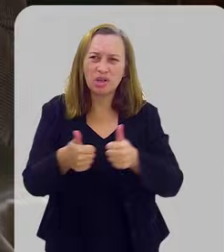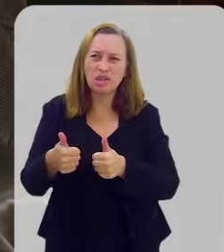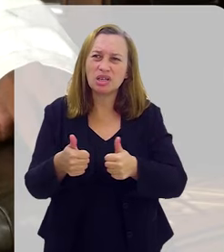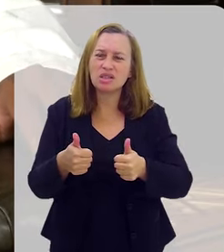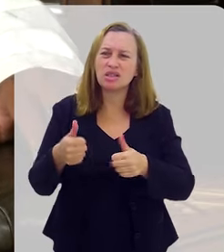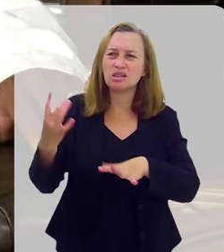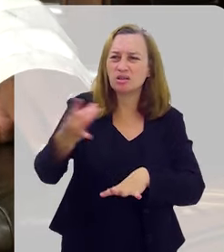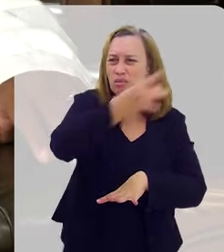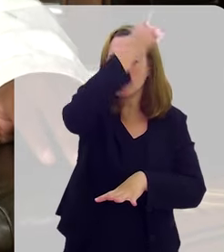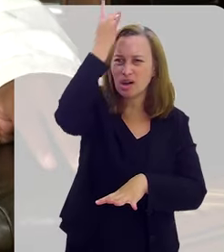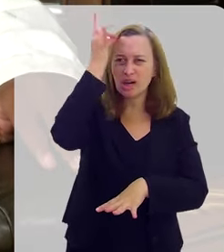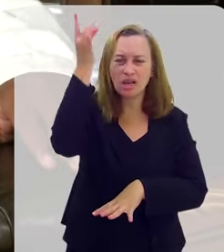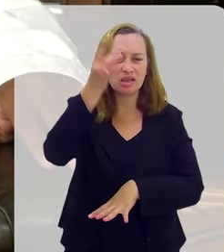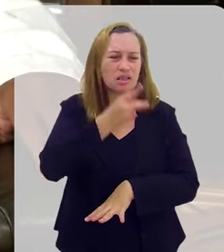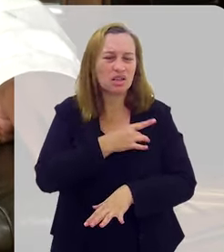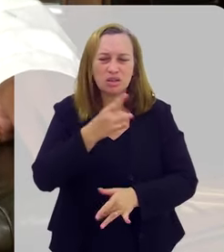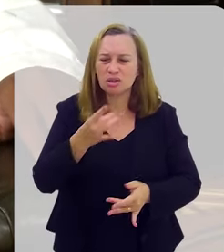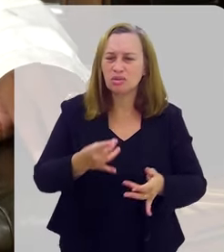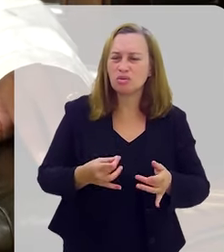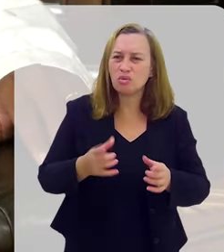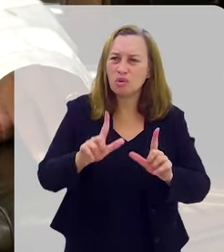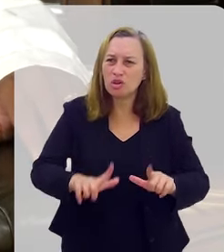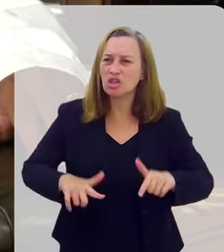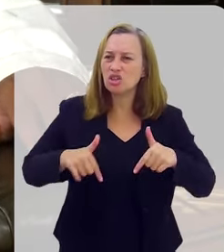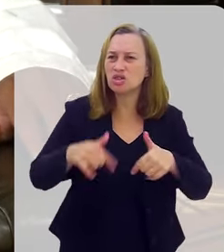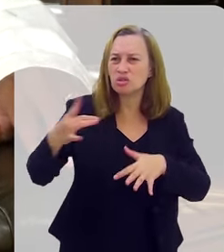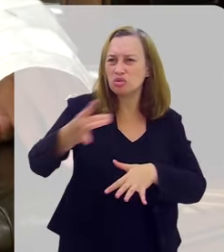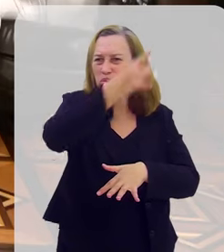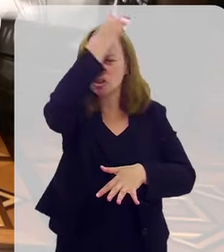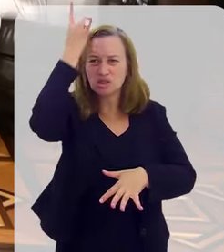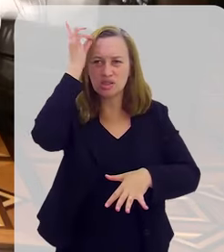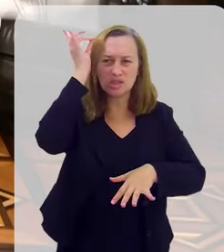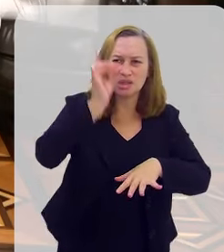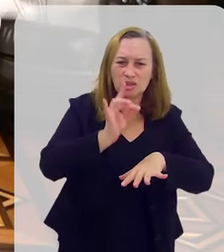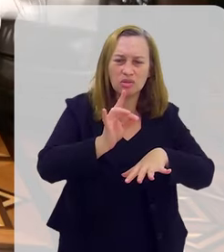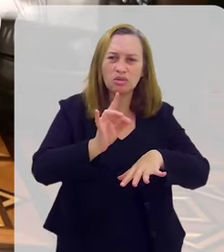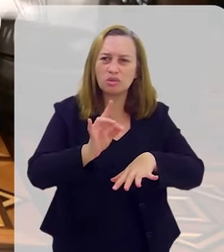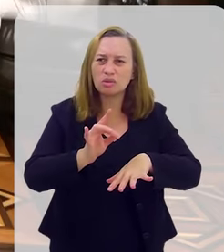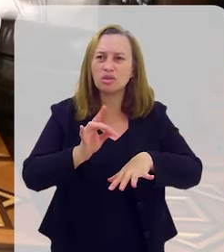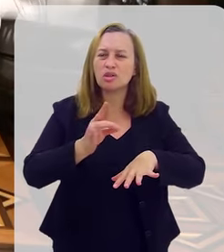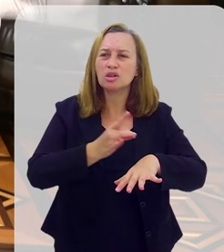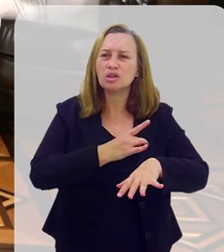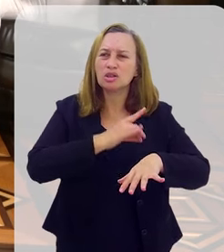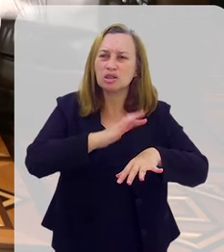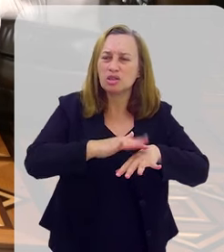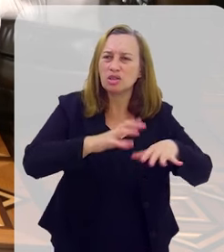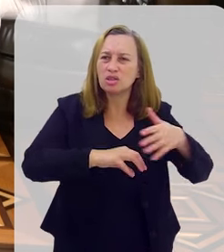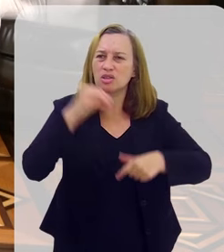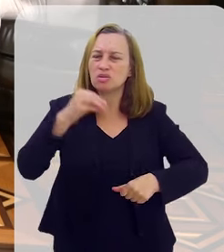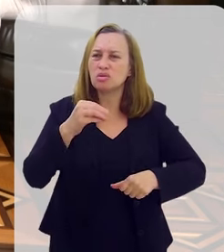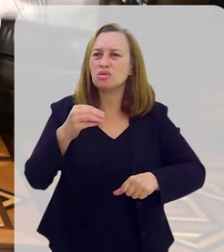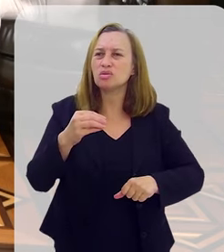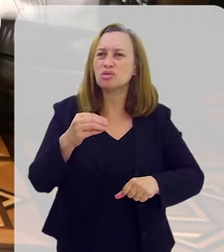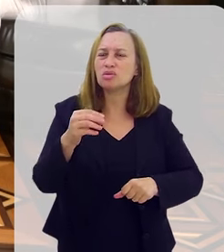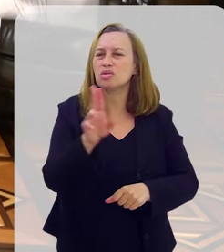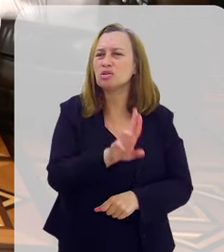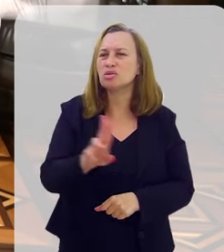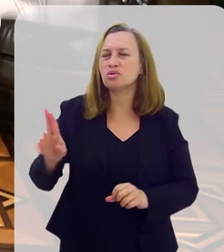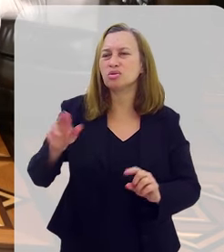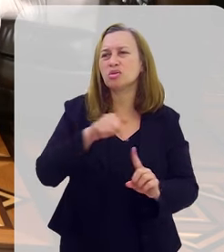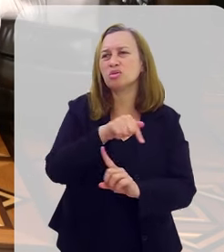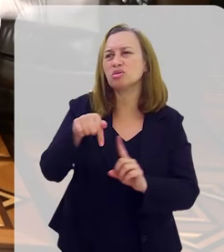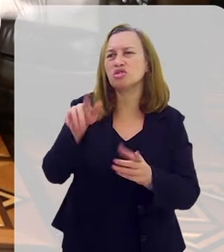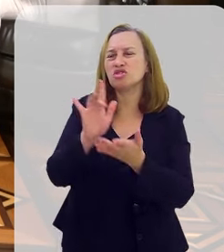glória. Ali no meio o fogo cai, toda enfermidade não existe, sai pelo santo nome de